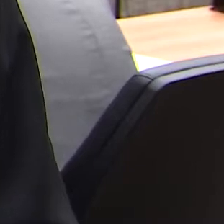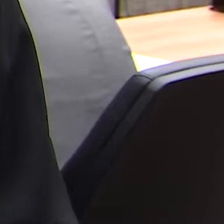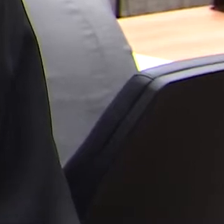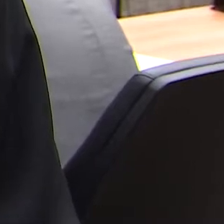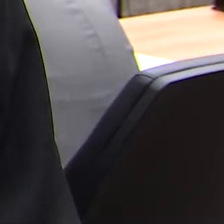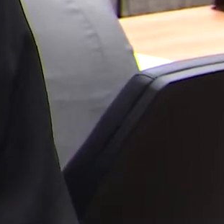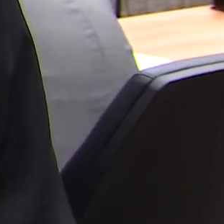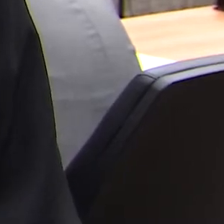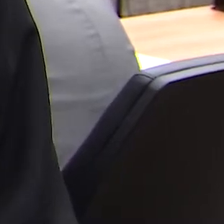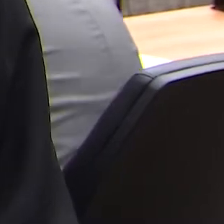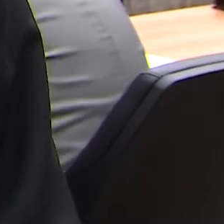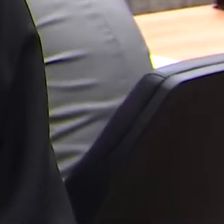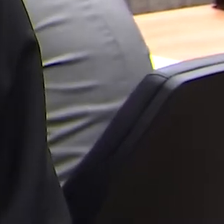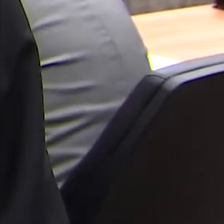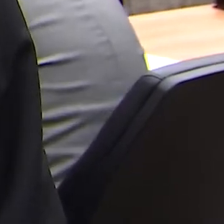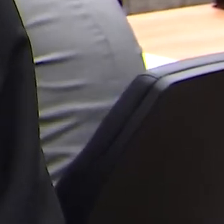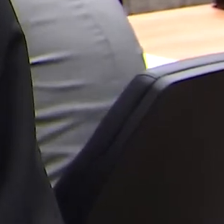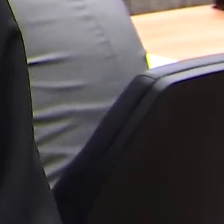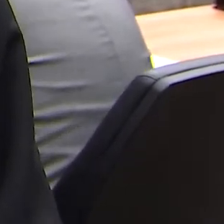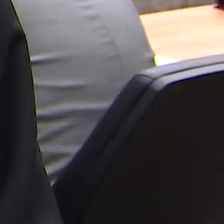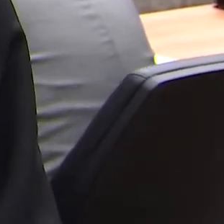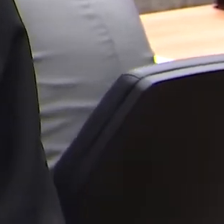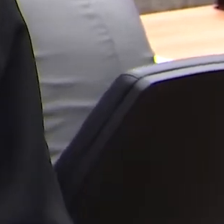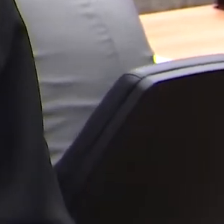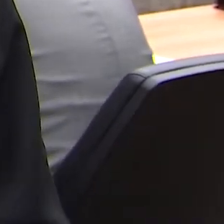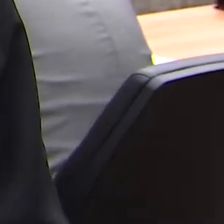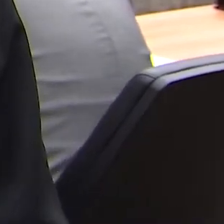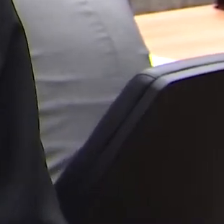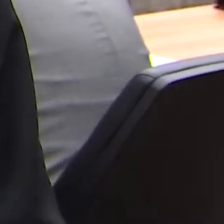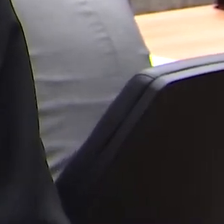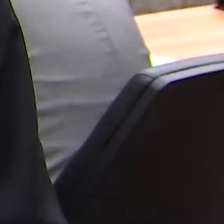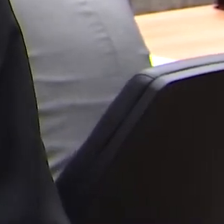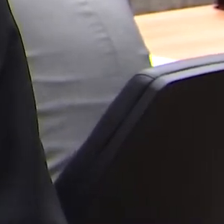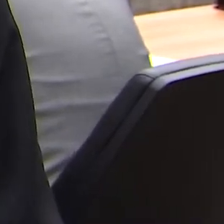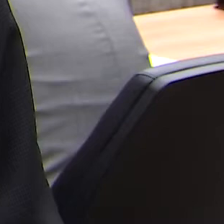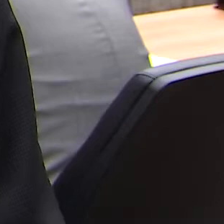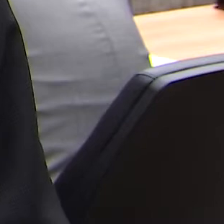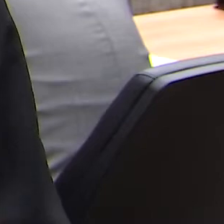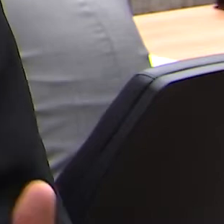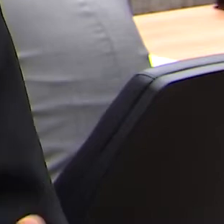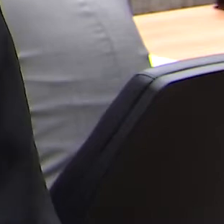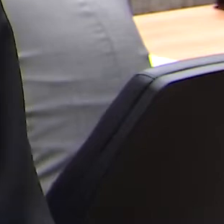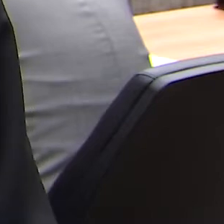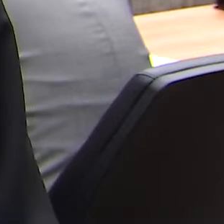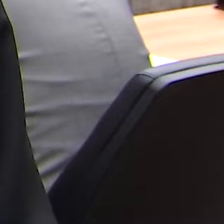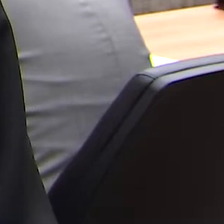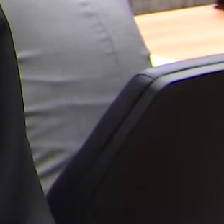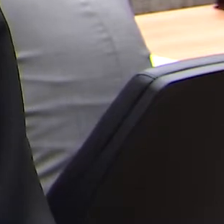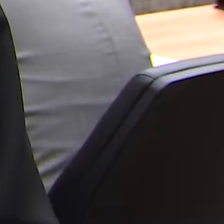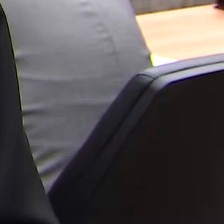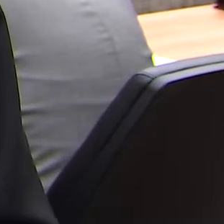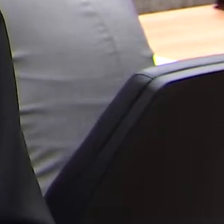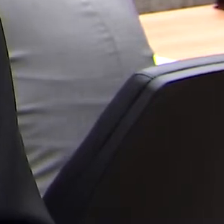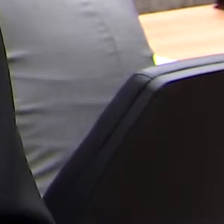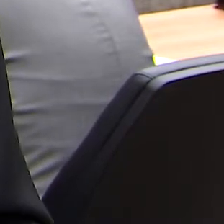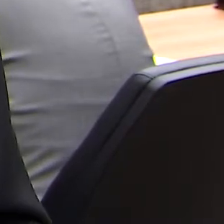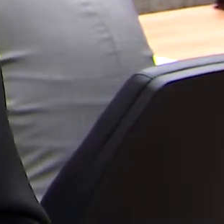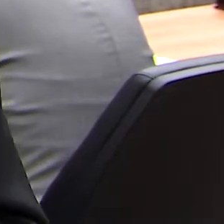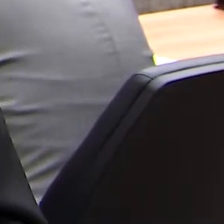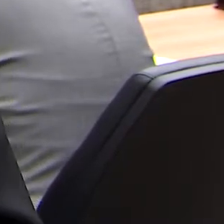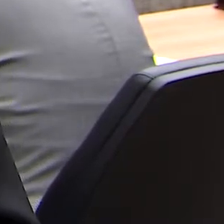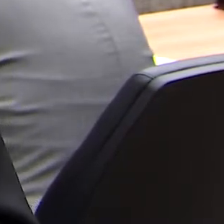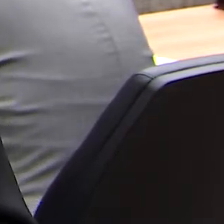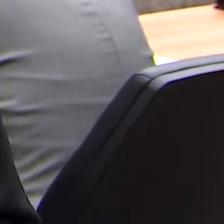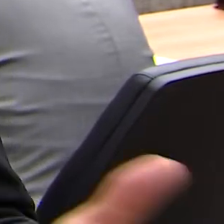que são importantes para facilitar a vida daquela população. É uma região que cresce, se desenvolve e tem demandas